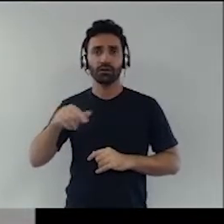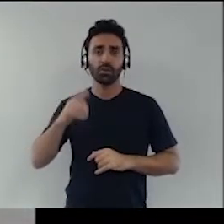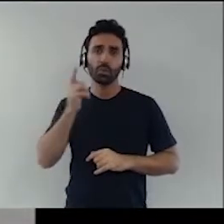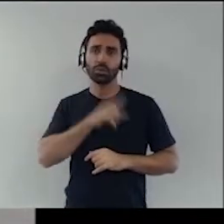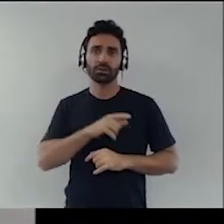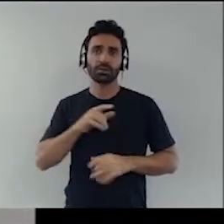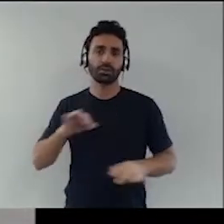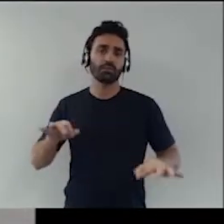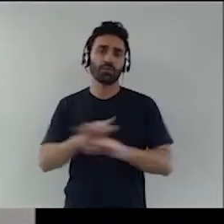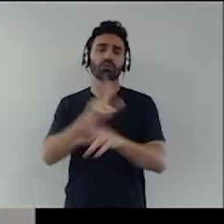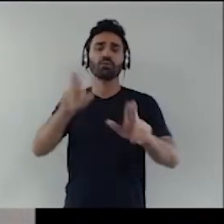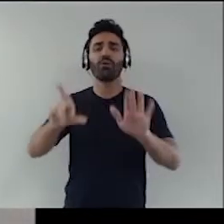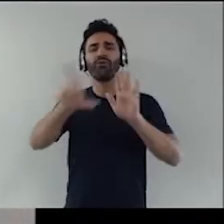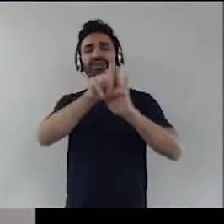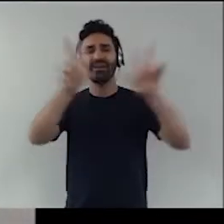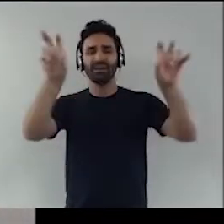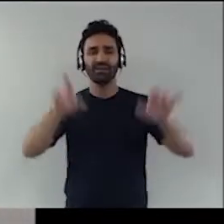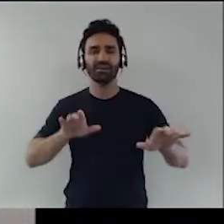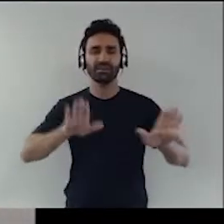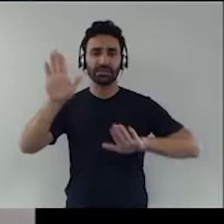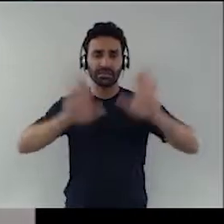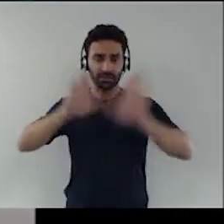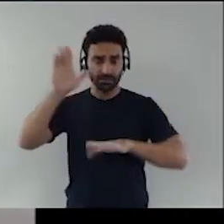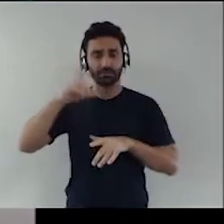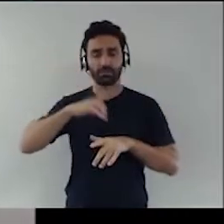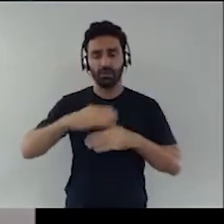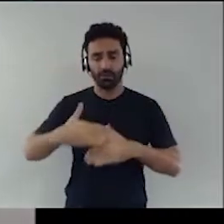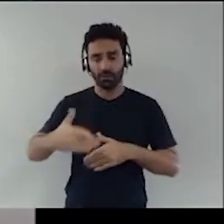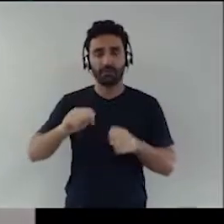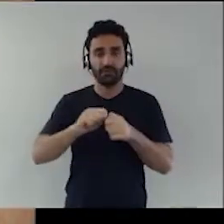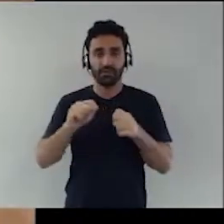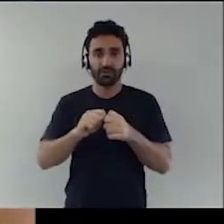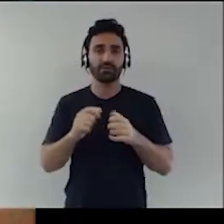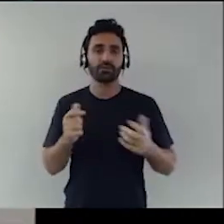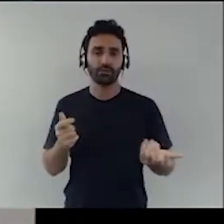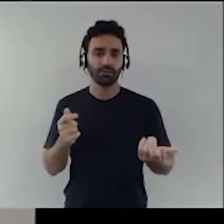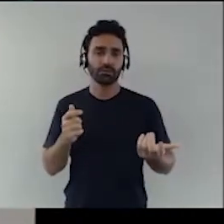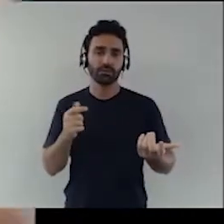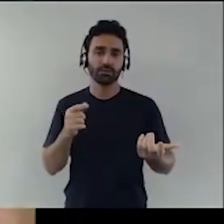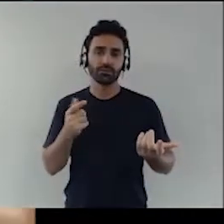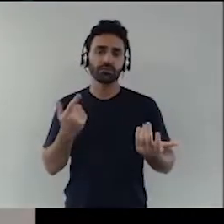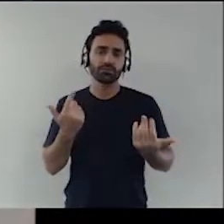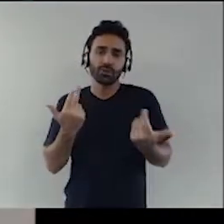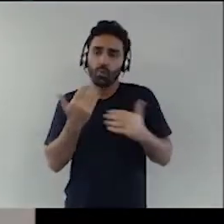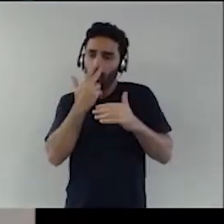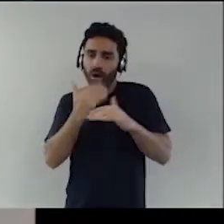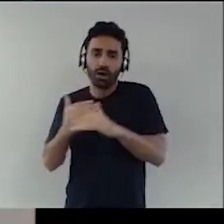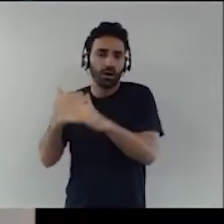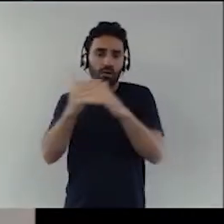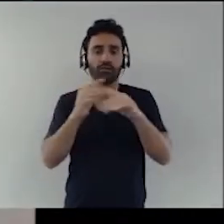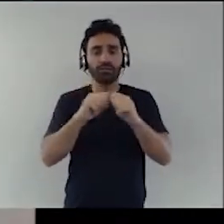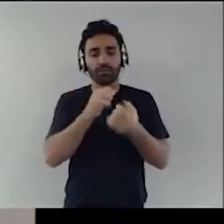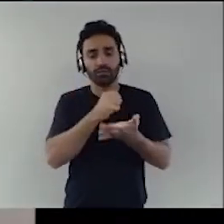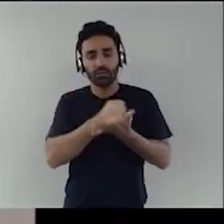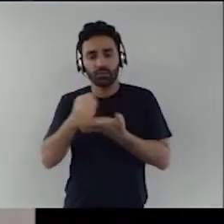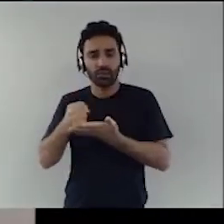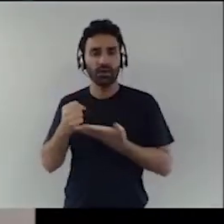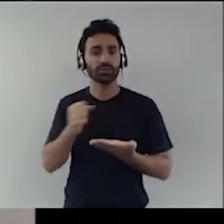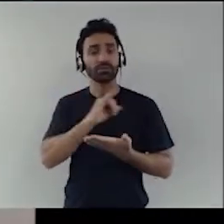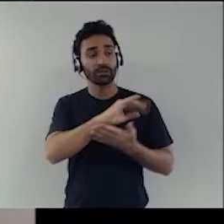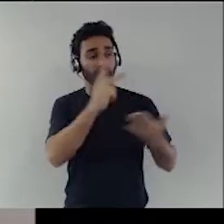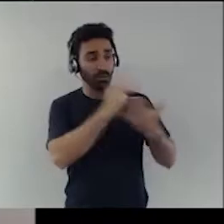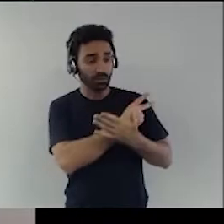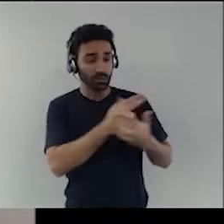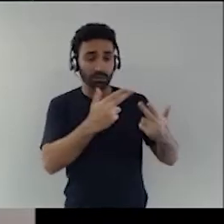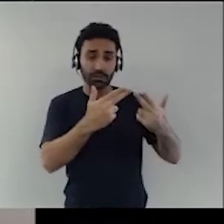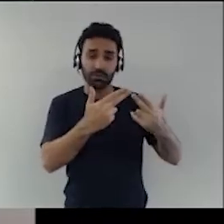como a lei de licitações, que vem sendo aplicada de uma forma muito igualitária, contratações de calamidade